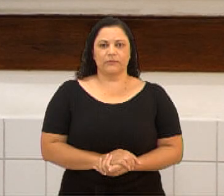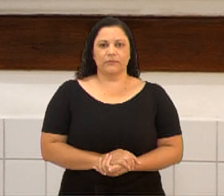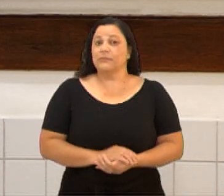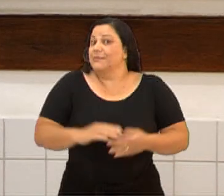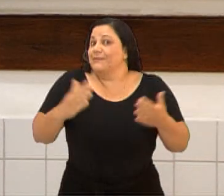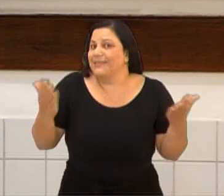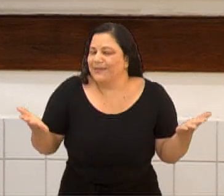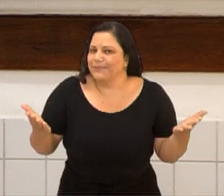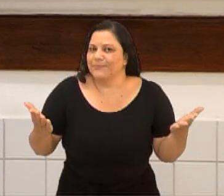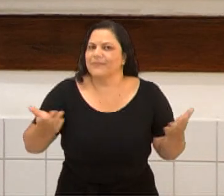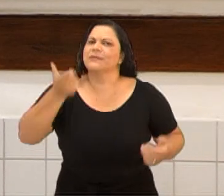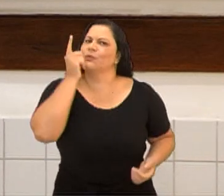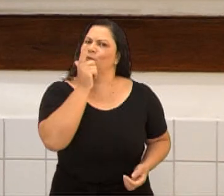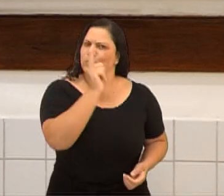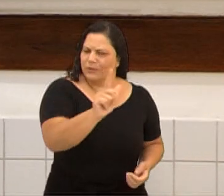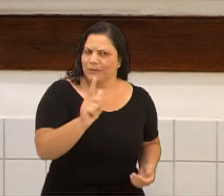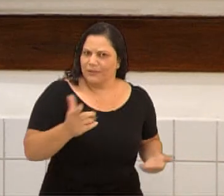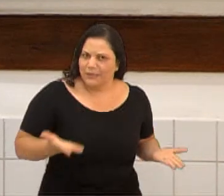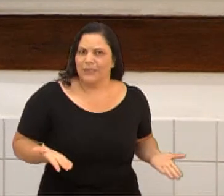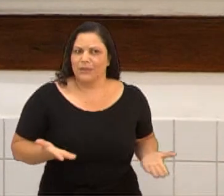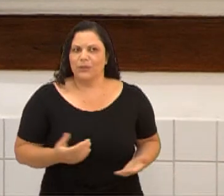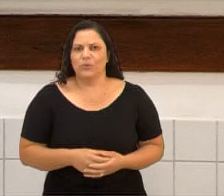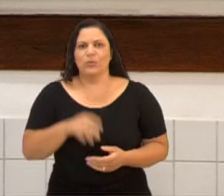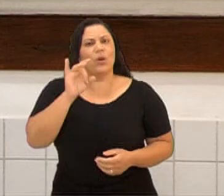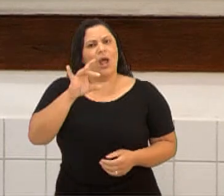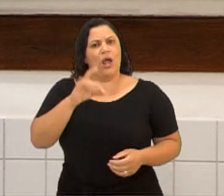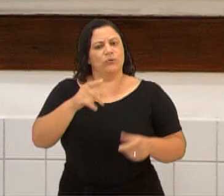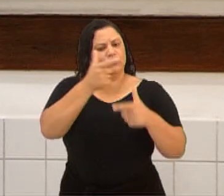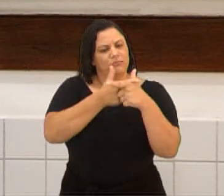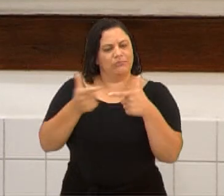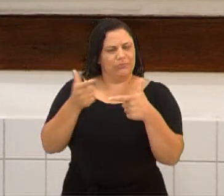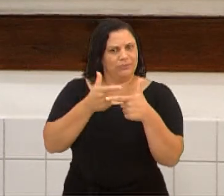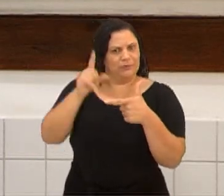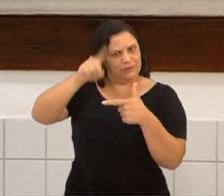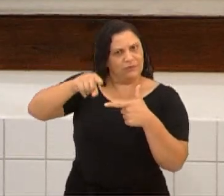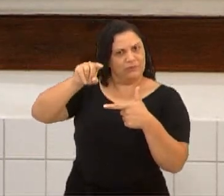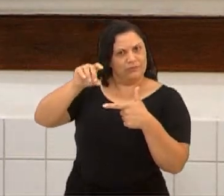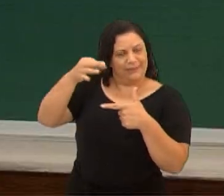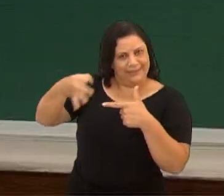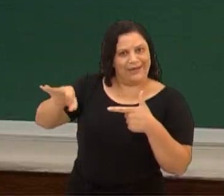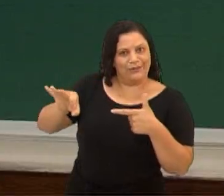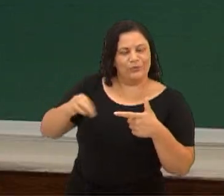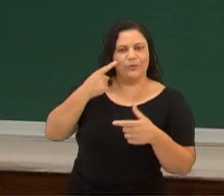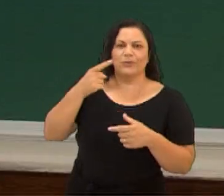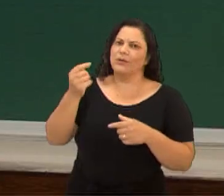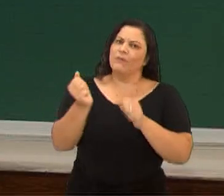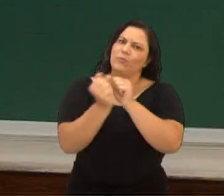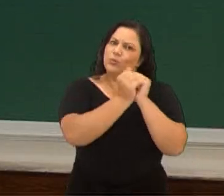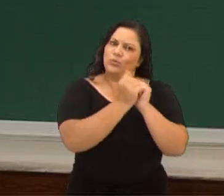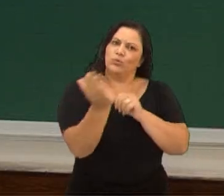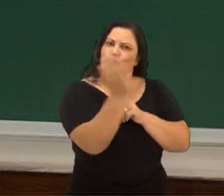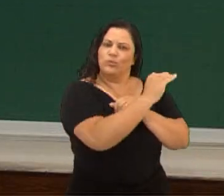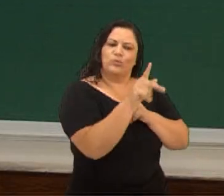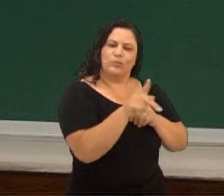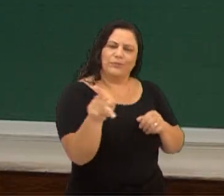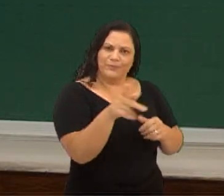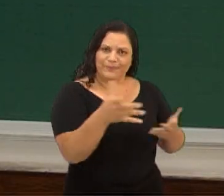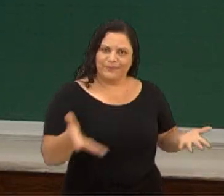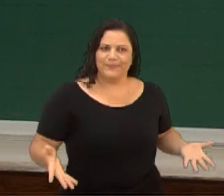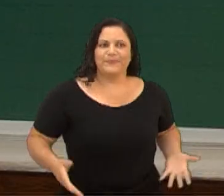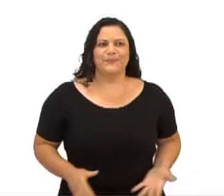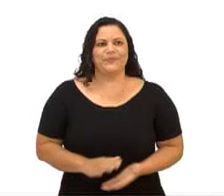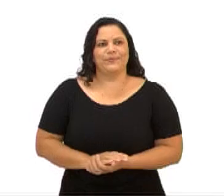E aí, conseguiram? É só fazer a divisão, não é mesmo? Vamos junto com a prof, então? Olhem